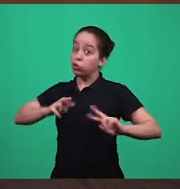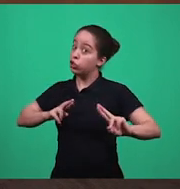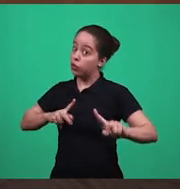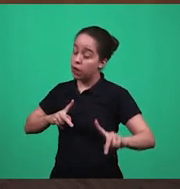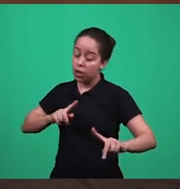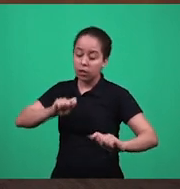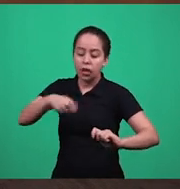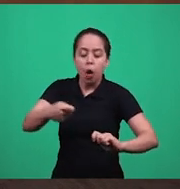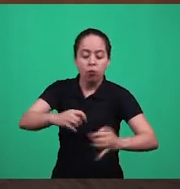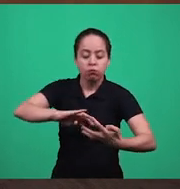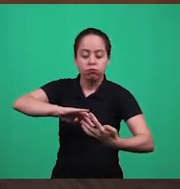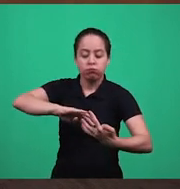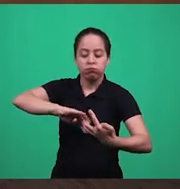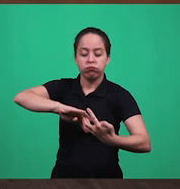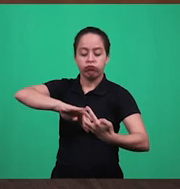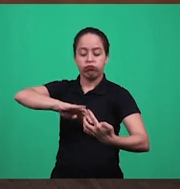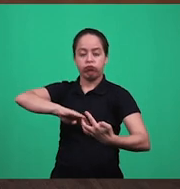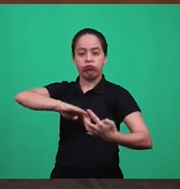você entendeu?